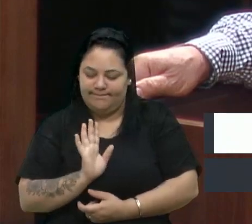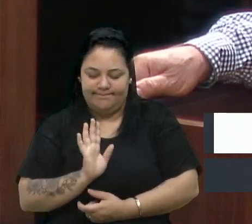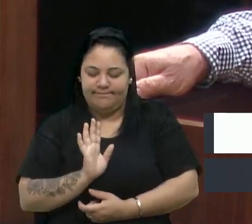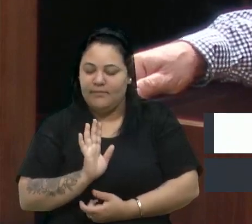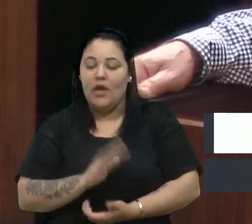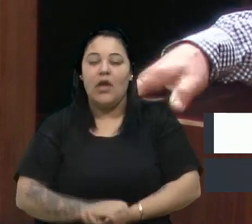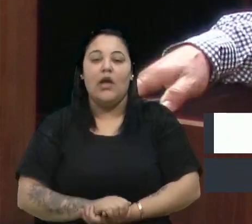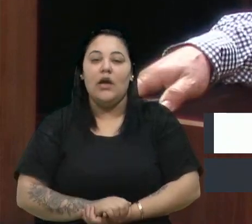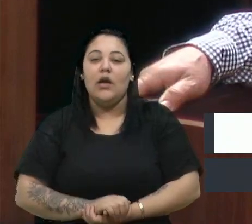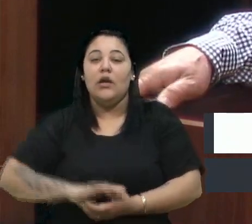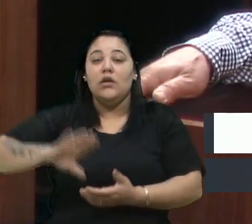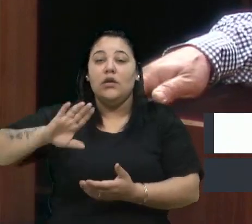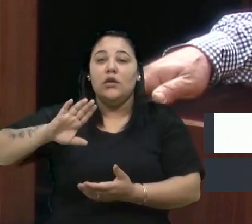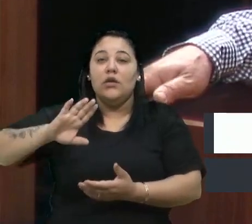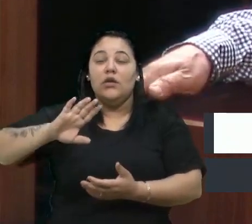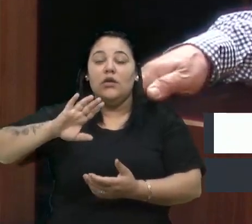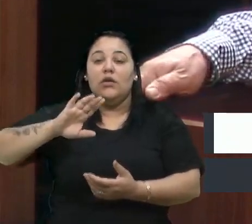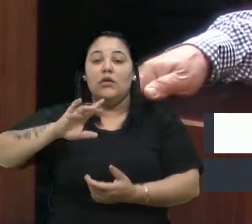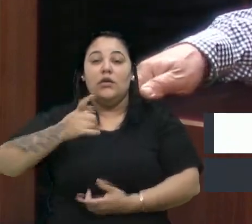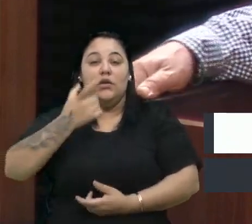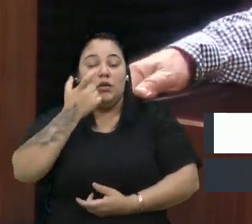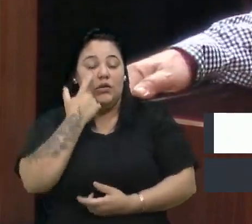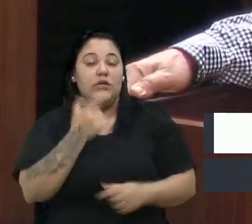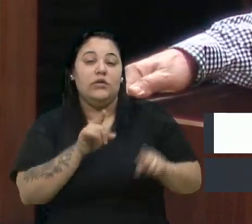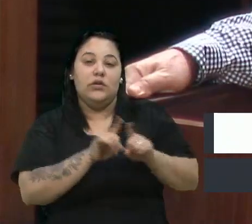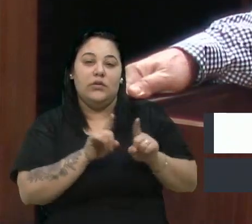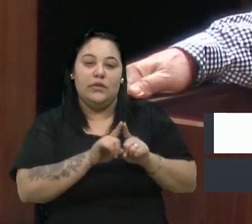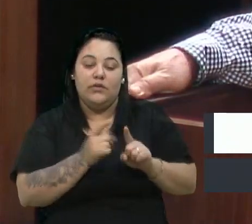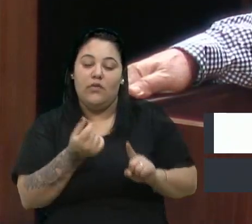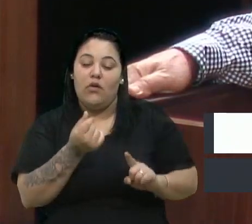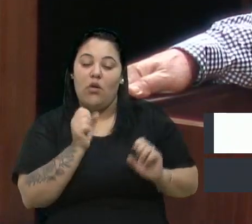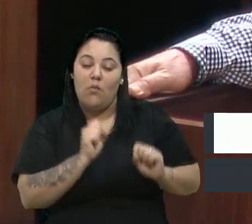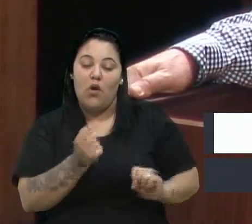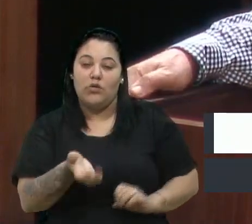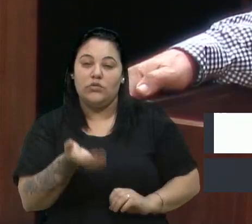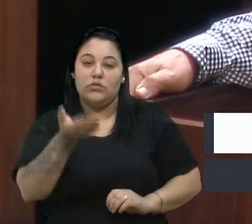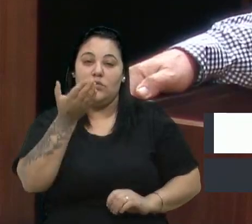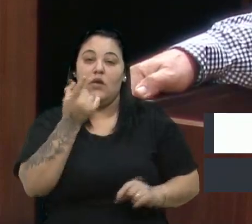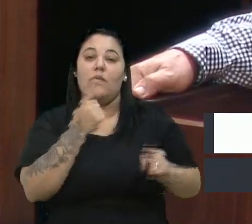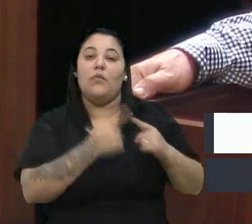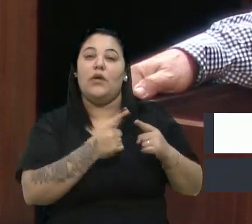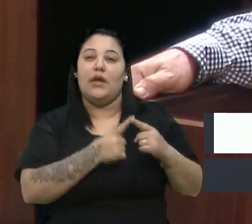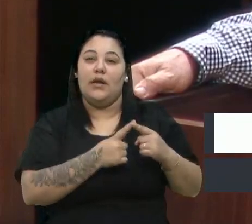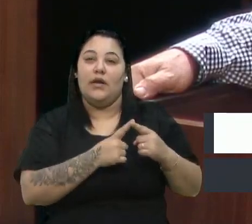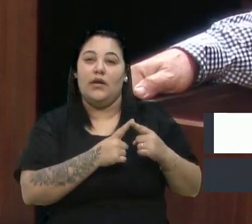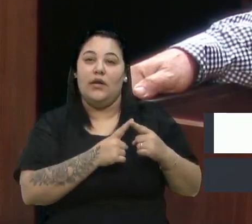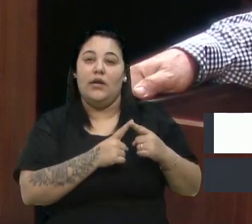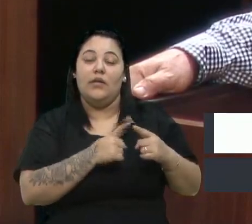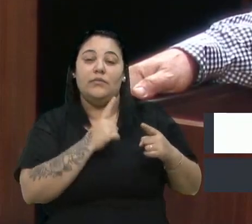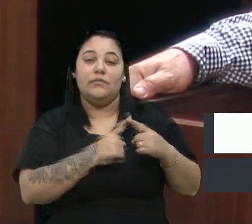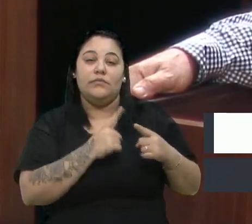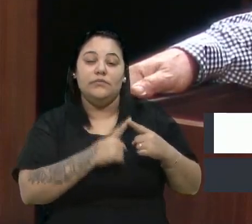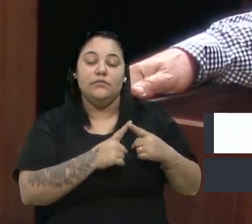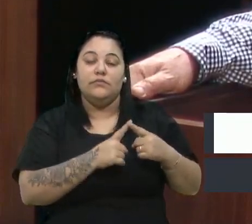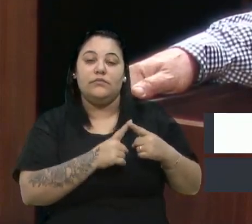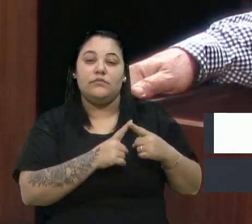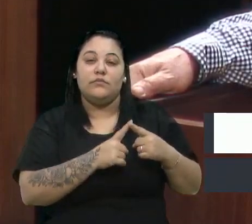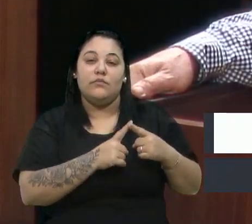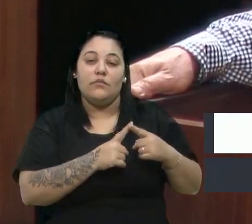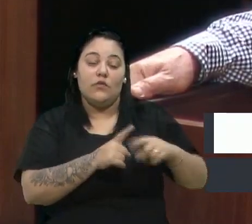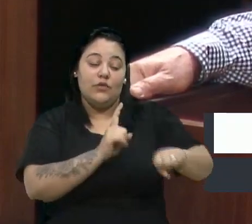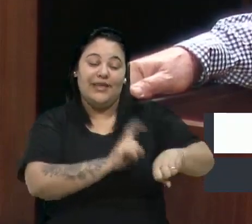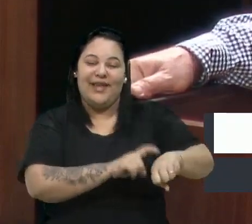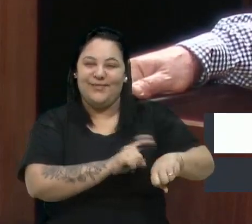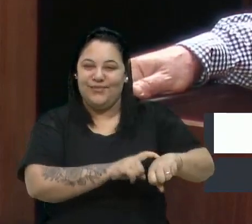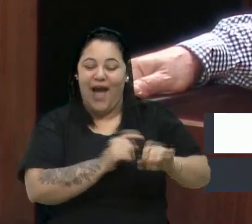Foi ventilado ali também que talvez o valor pode subir, mas por causa do tempo, que, enfim, a